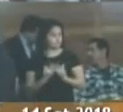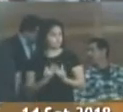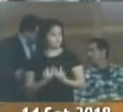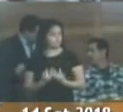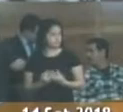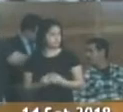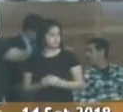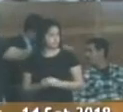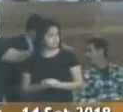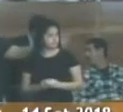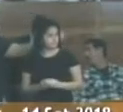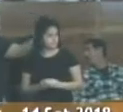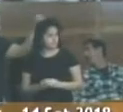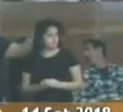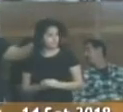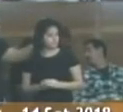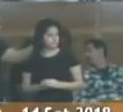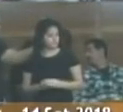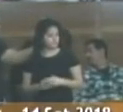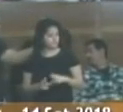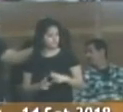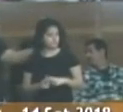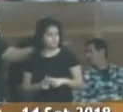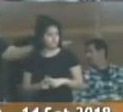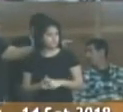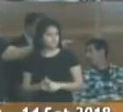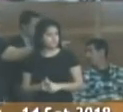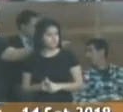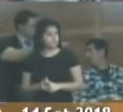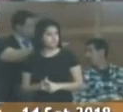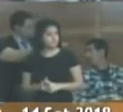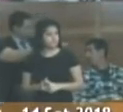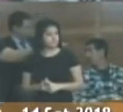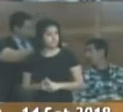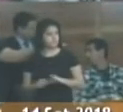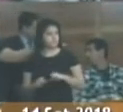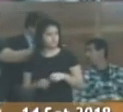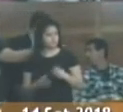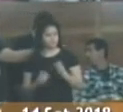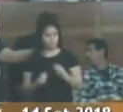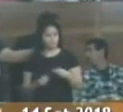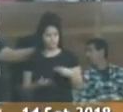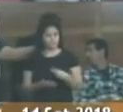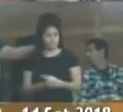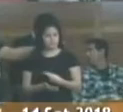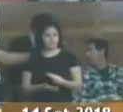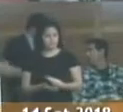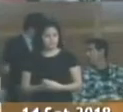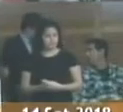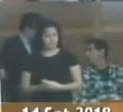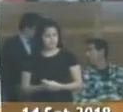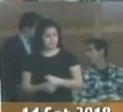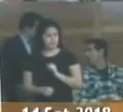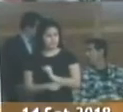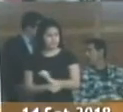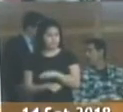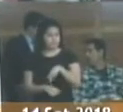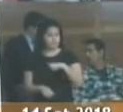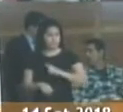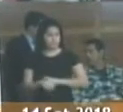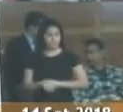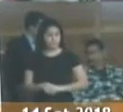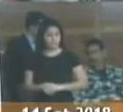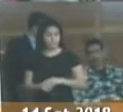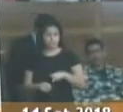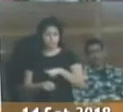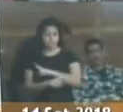situações que hoje se apresentam, ela vem de muito tempo, é um somatório de erros e acertos, e chegamos a esse momento em busca de